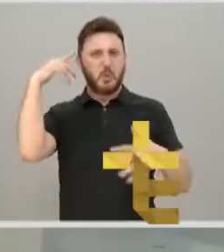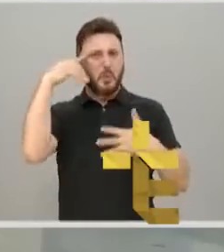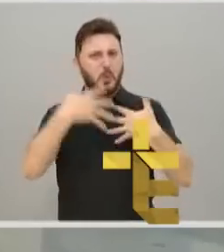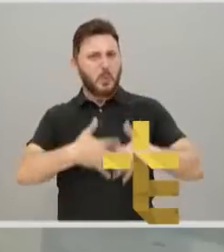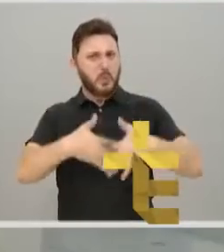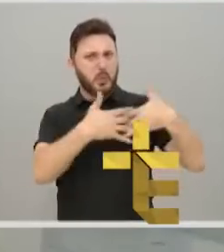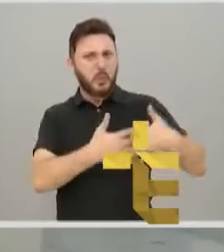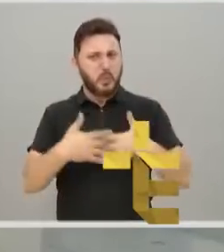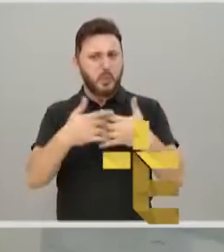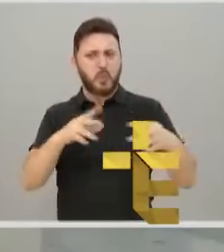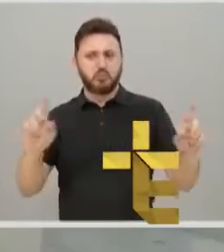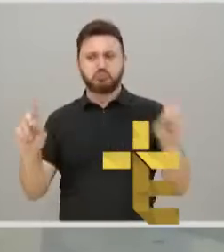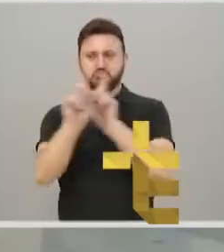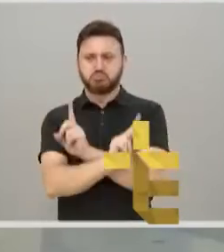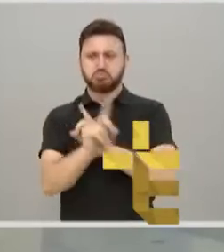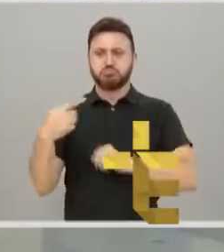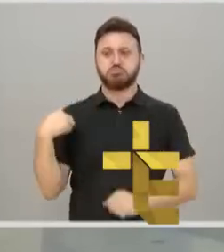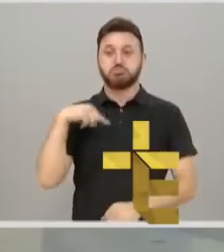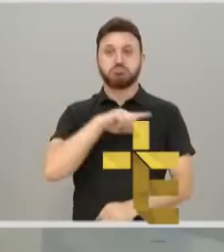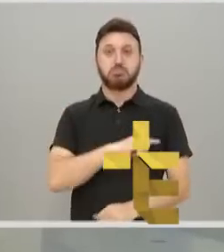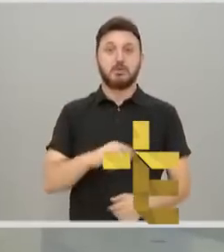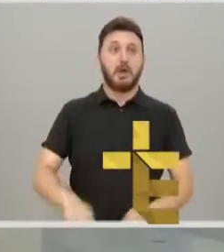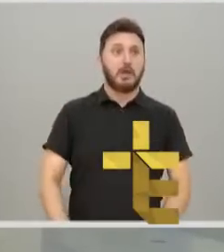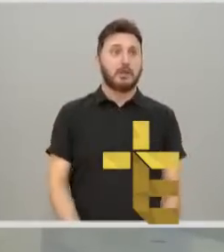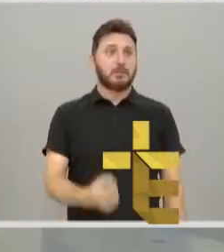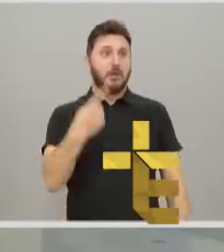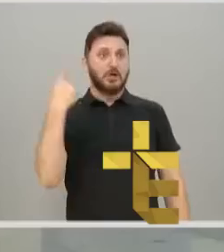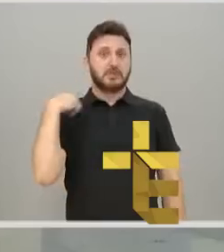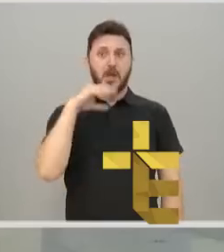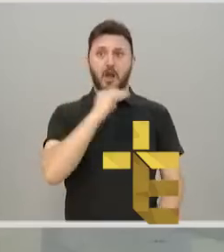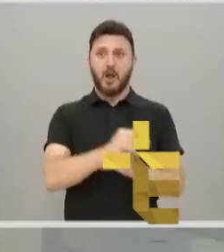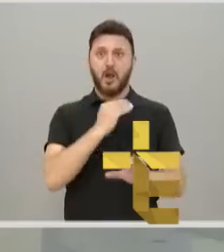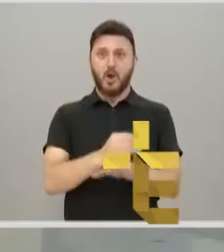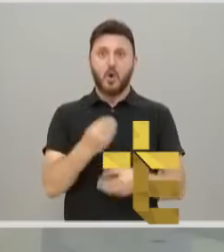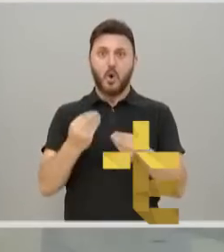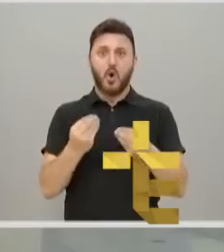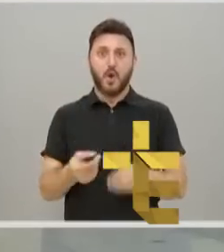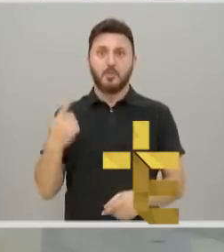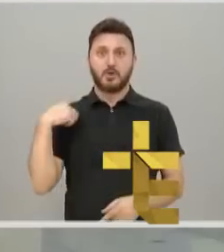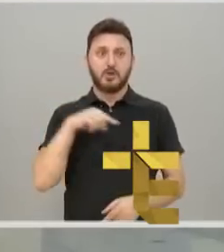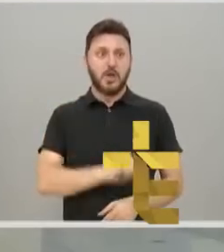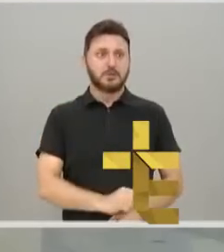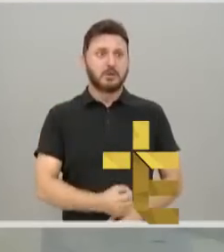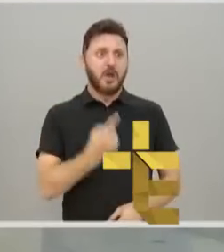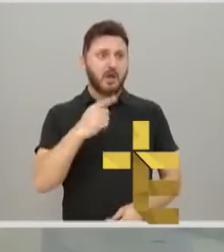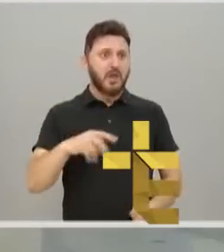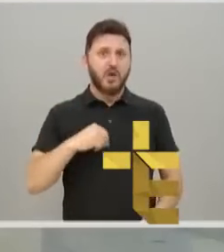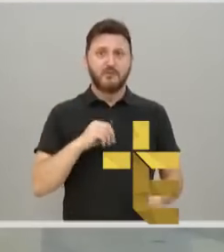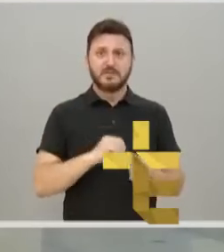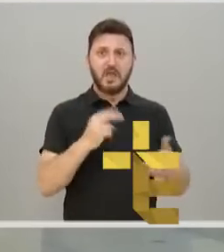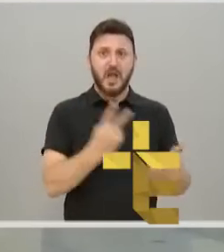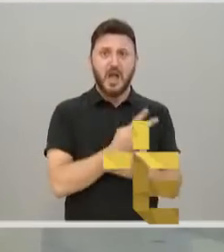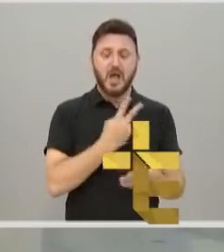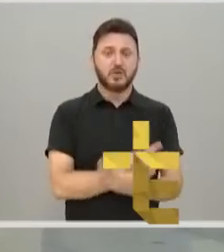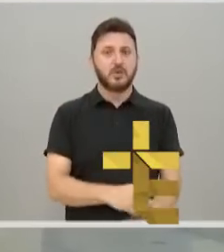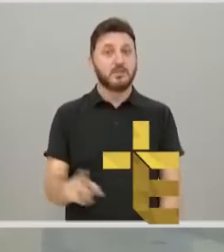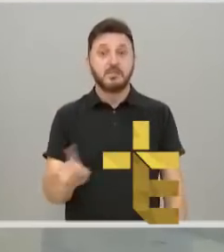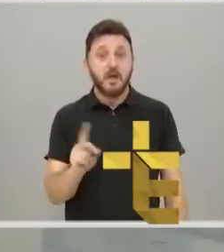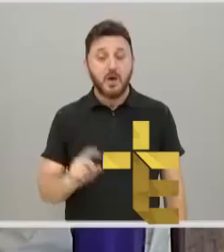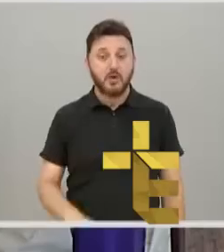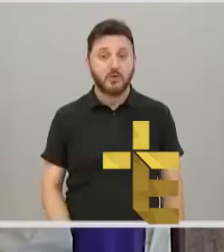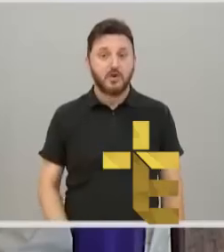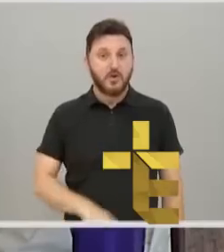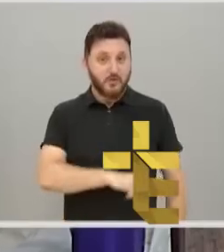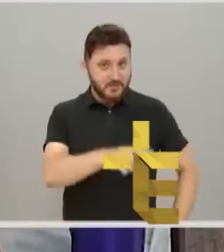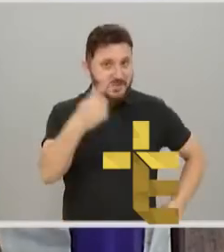isso inverte nossa posição, isso derruba todas as nossas seguranças, põe a gente no chão. Você pensou que você